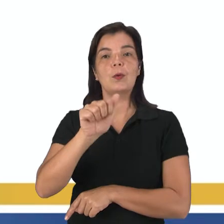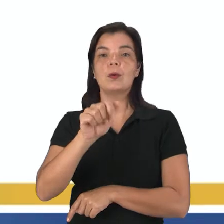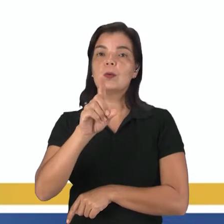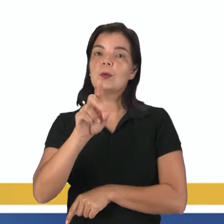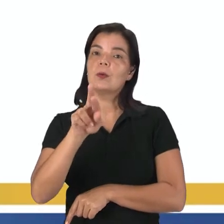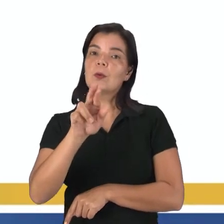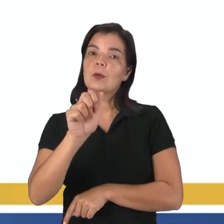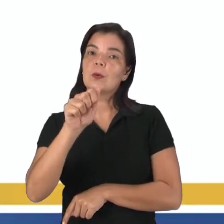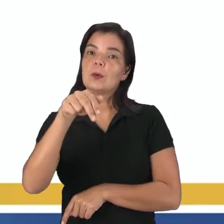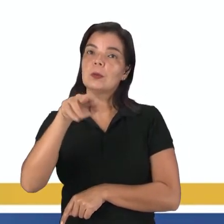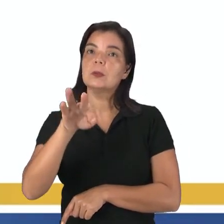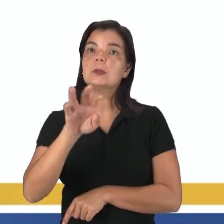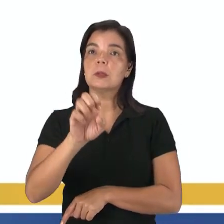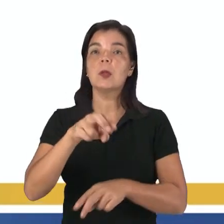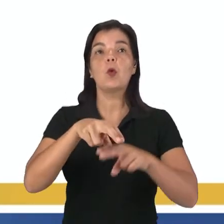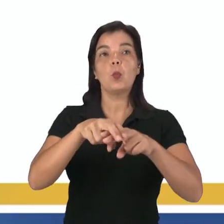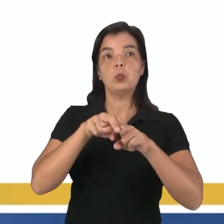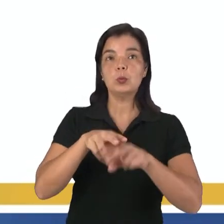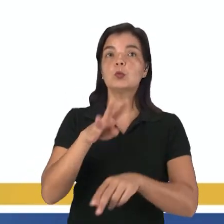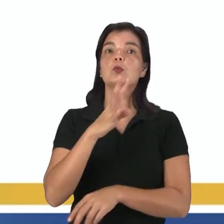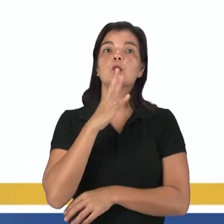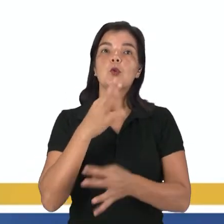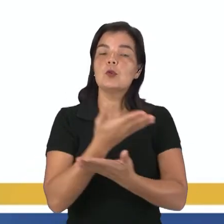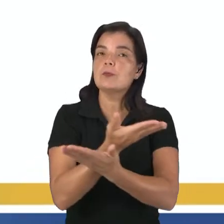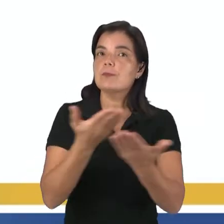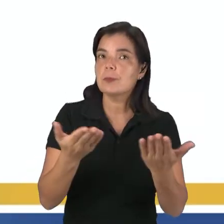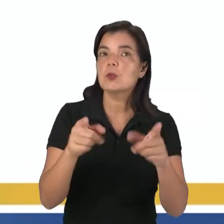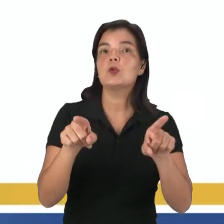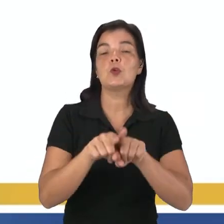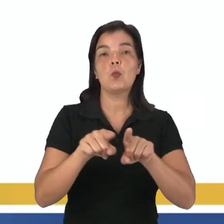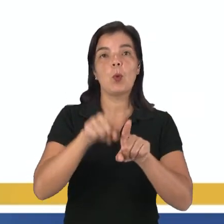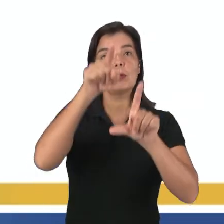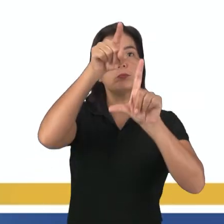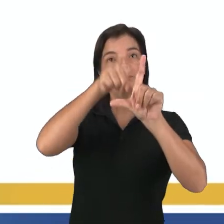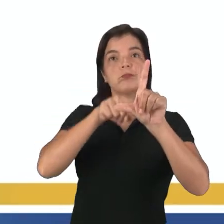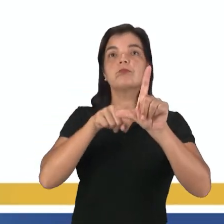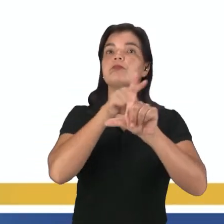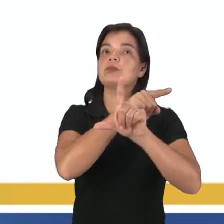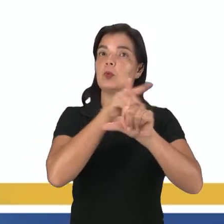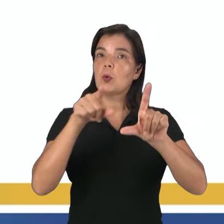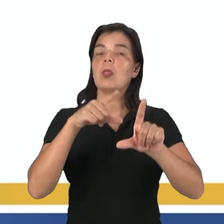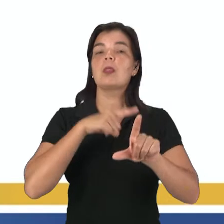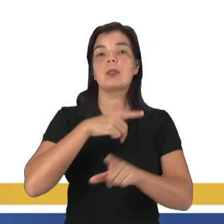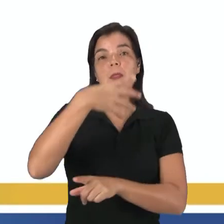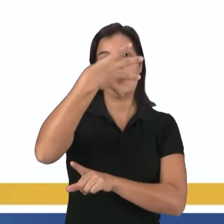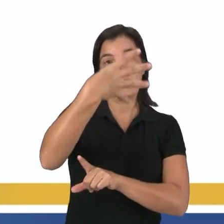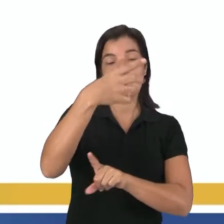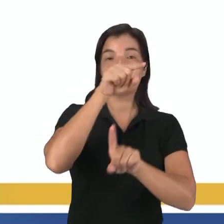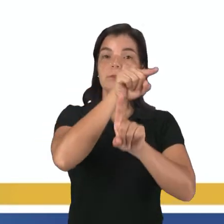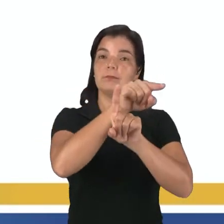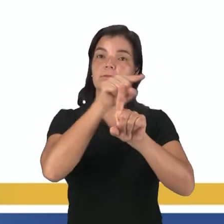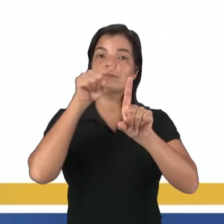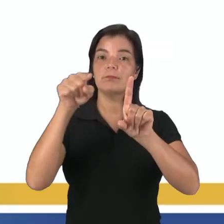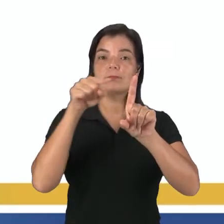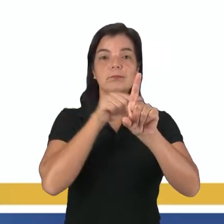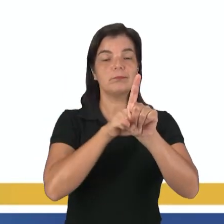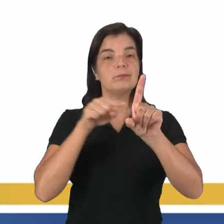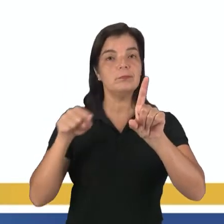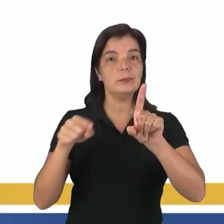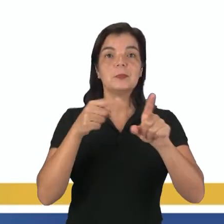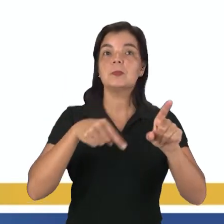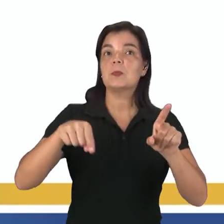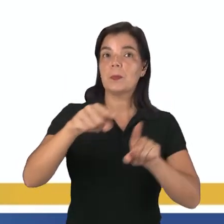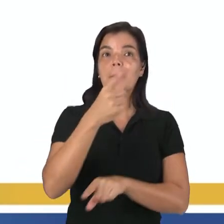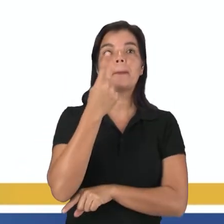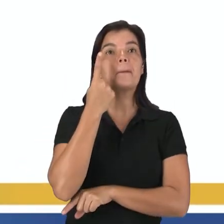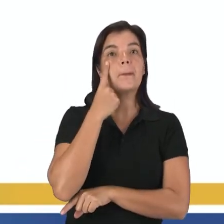quadrantes e por isso deve ser do conhecimento de vocês que um plano cartesiano possui quatro quadrantes